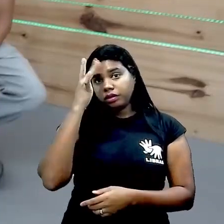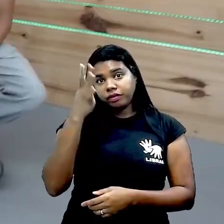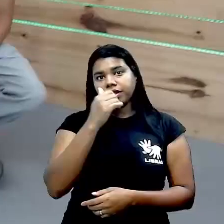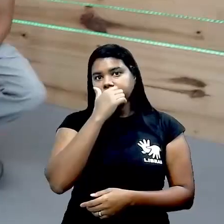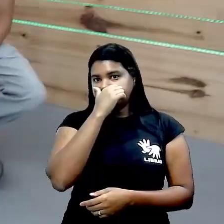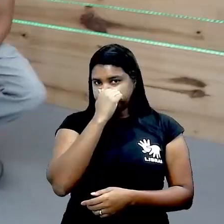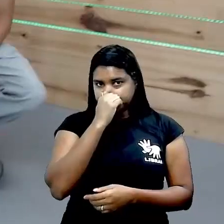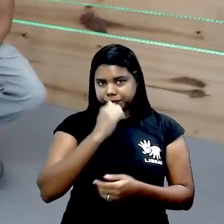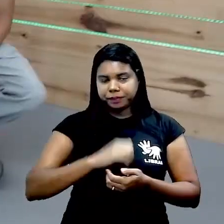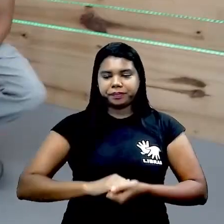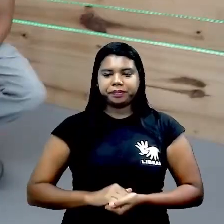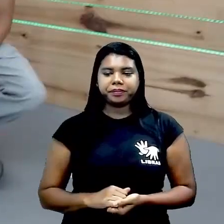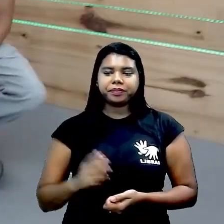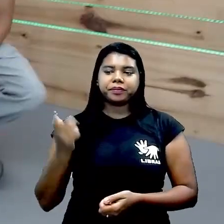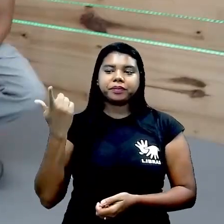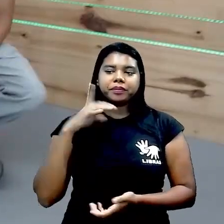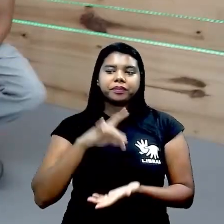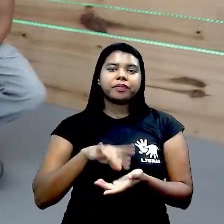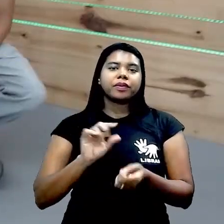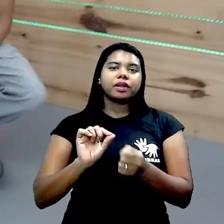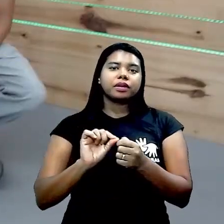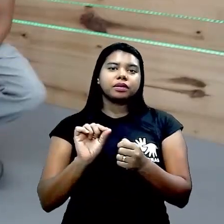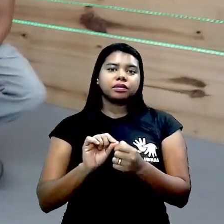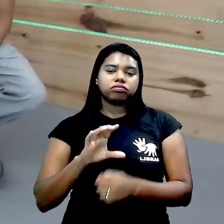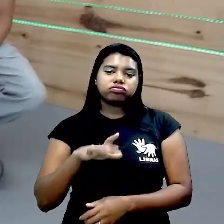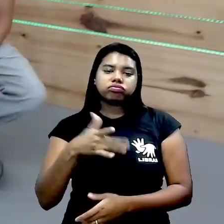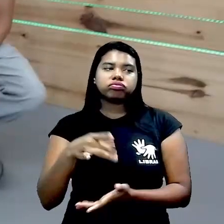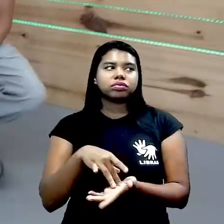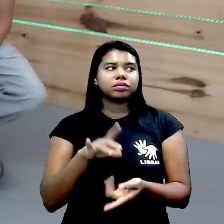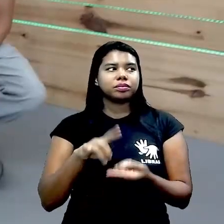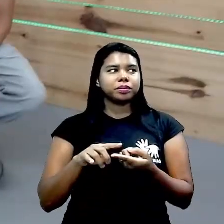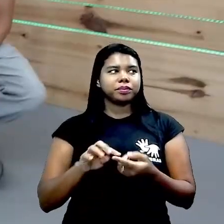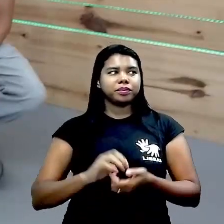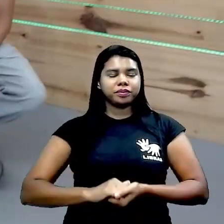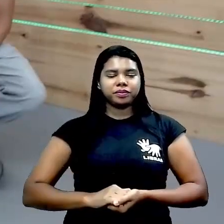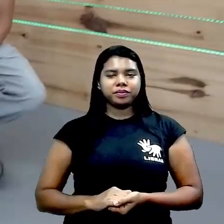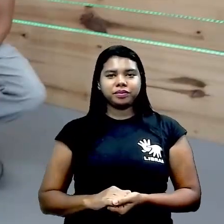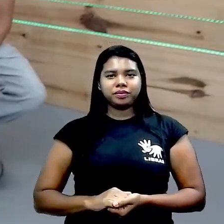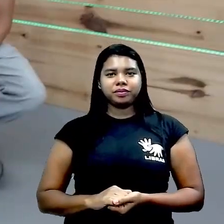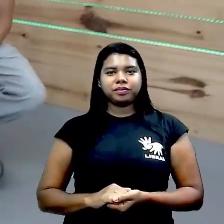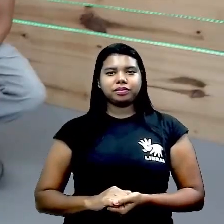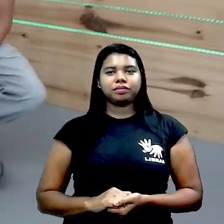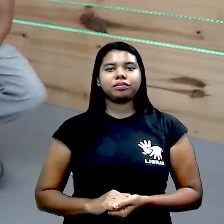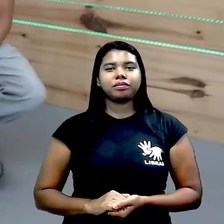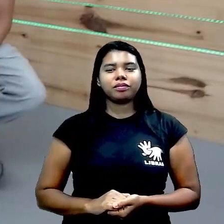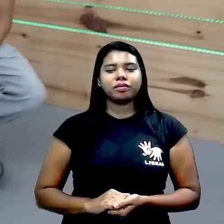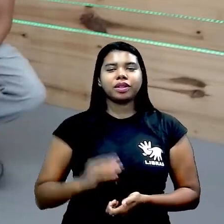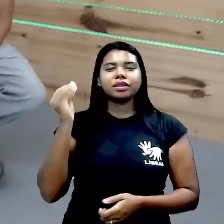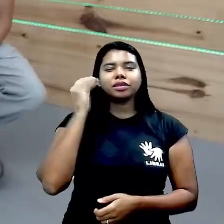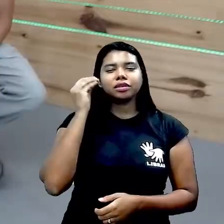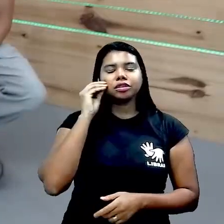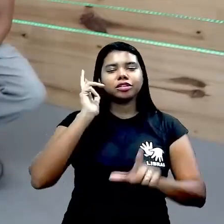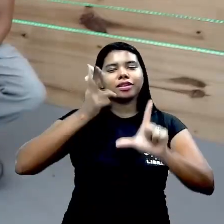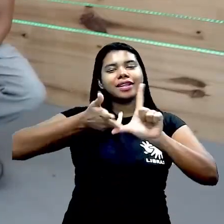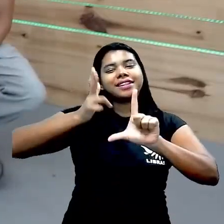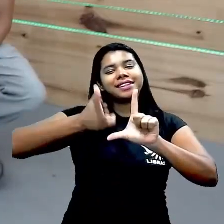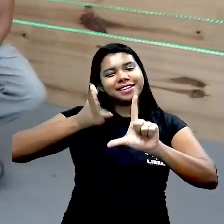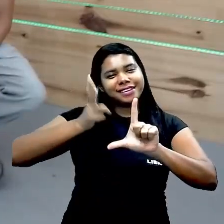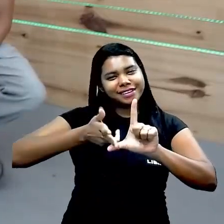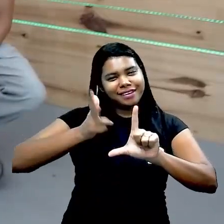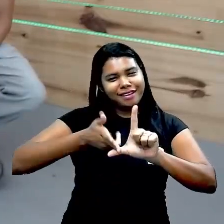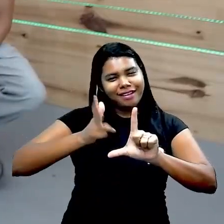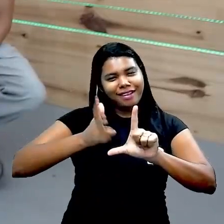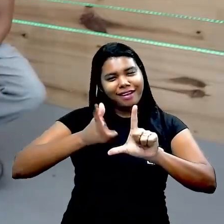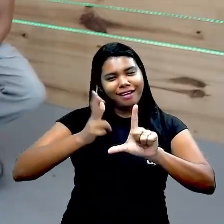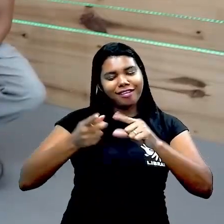é fluido, dá para conseguir fazer se você se debruçar. E, no mais, até a nossa próxima live, nosso